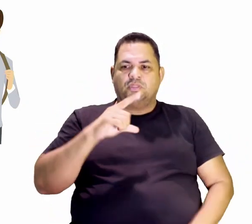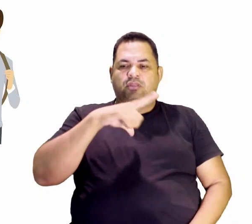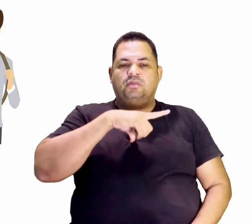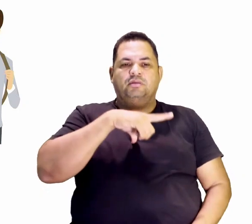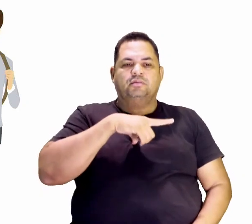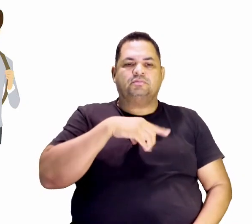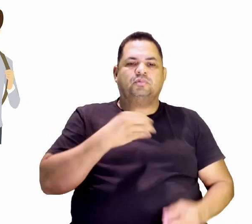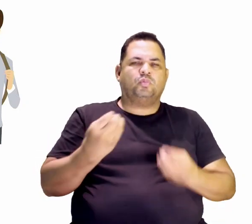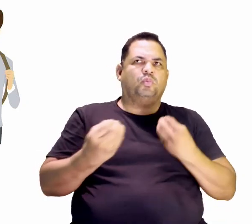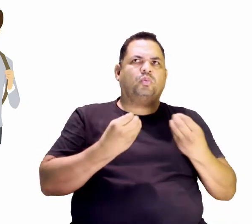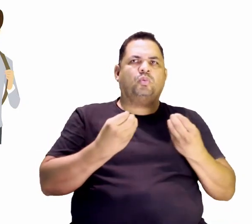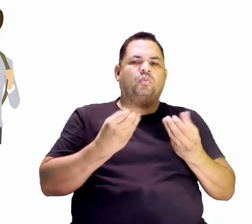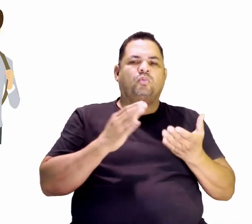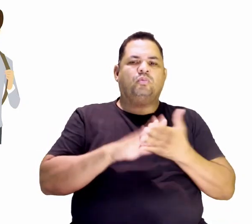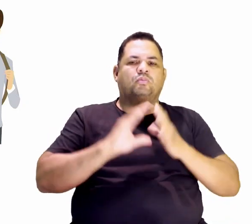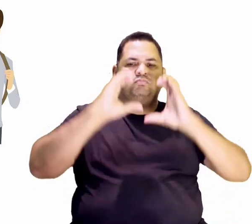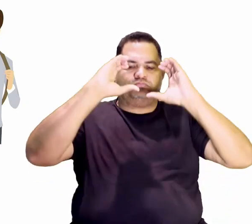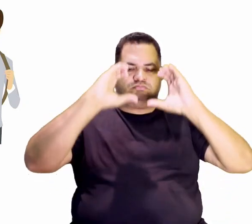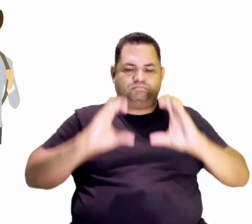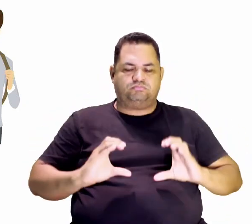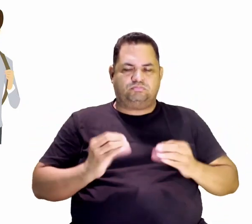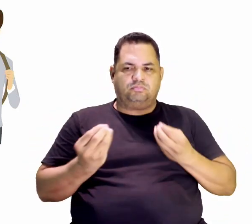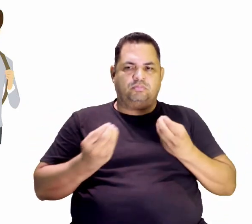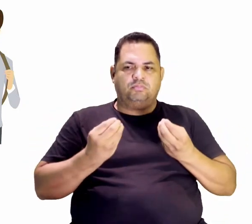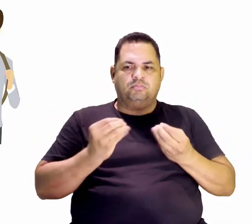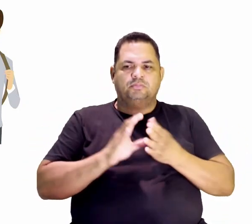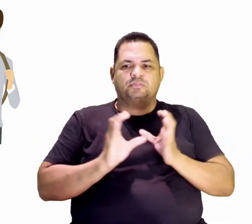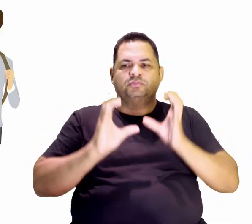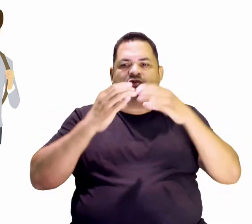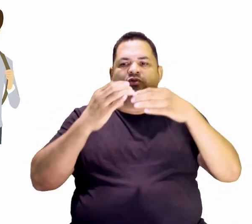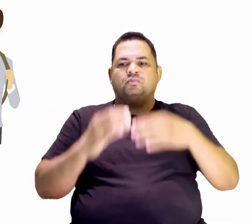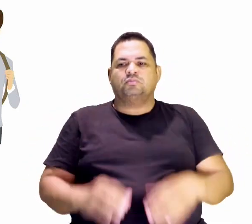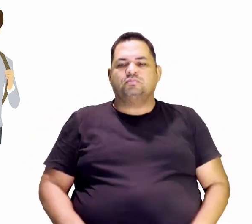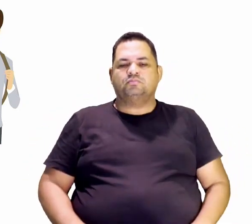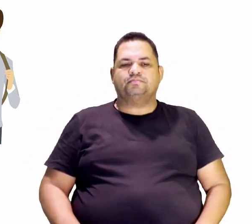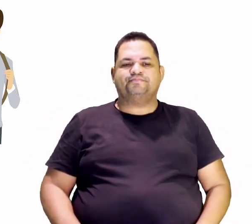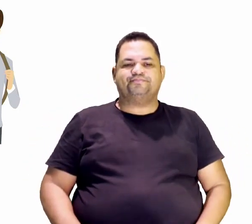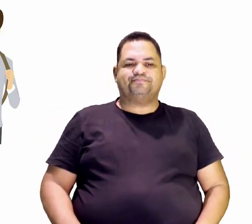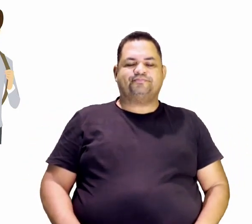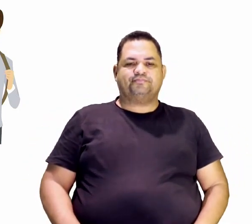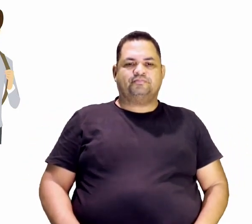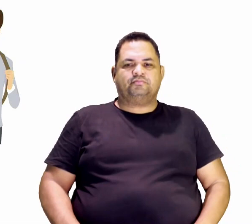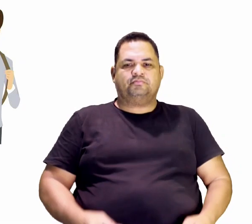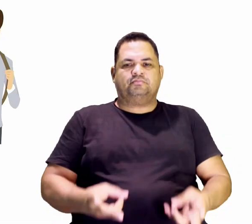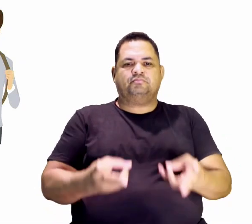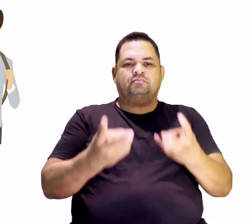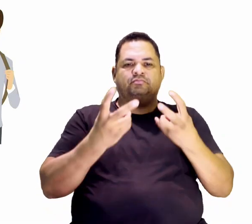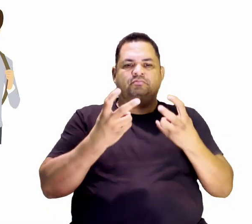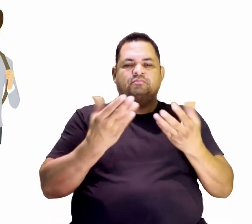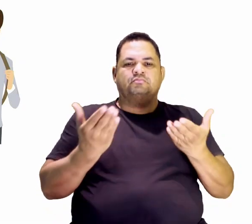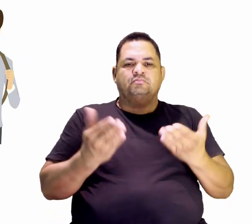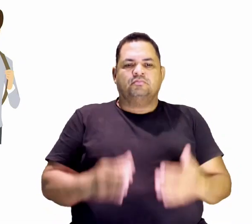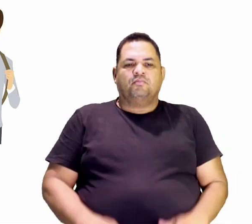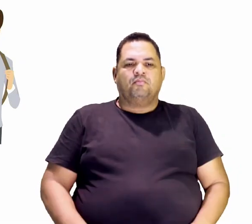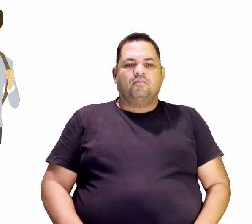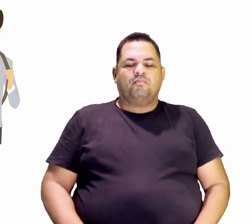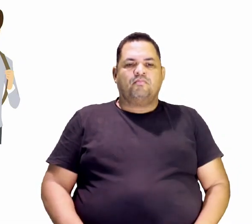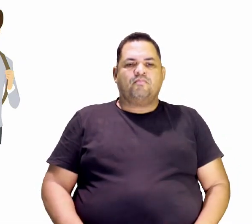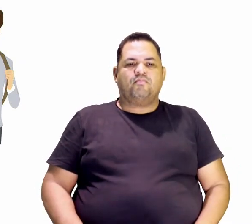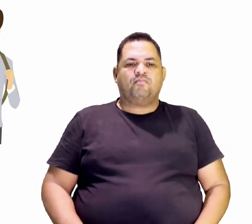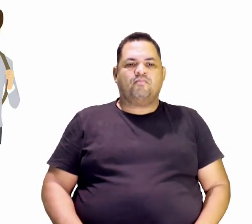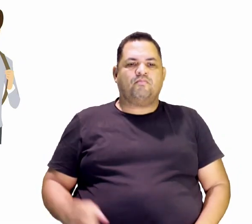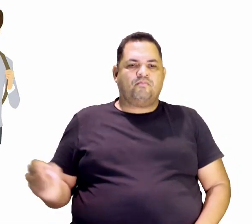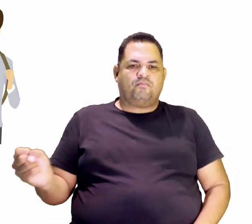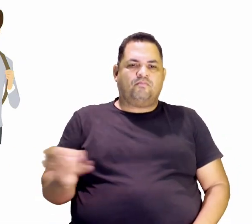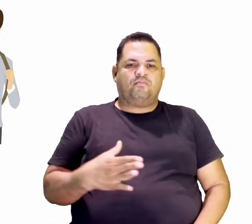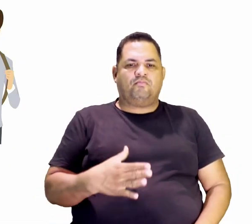Como está se comportando essas tribos, né? Então a gente percebe aí que nessa adolescência,